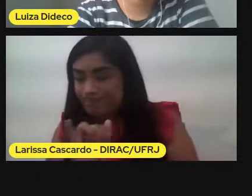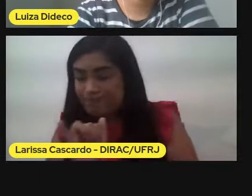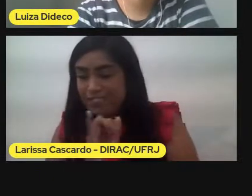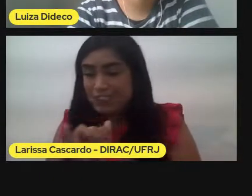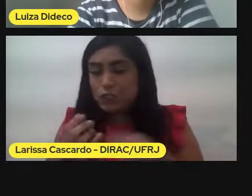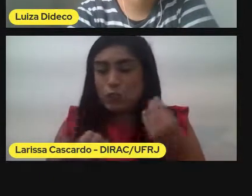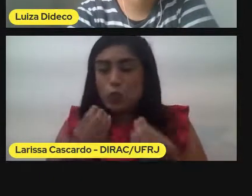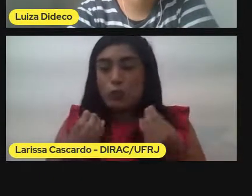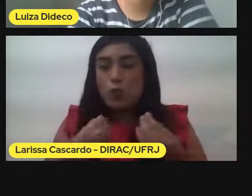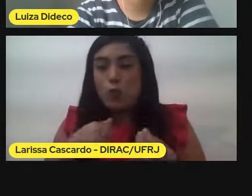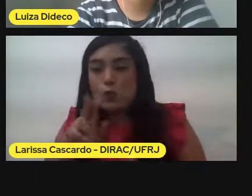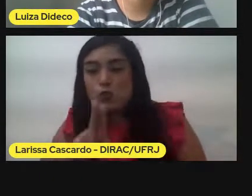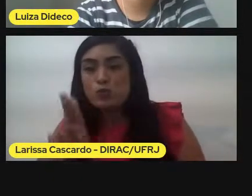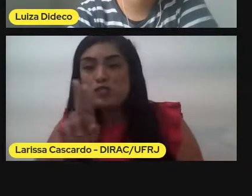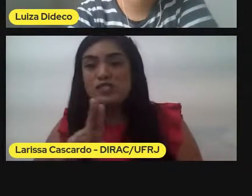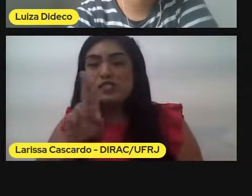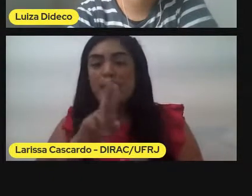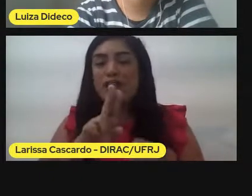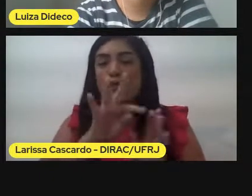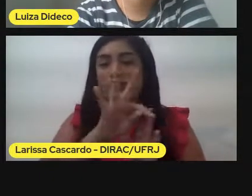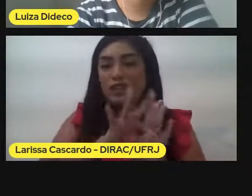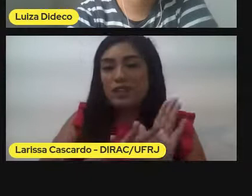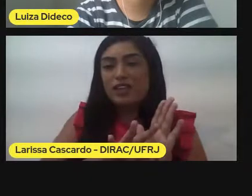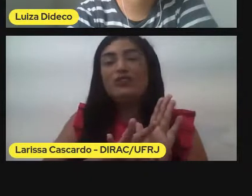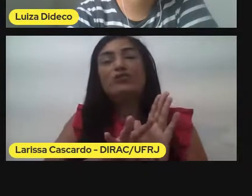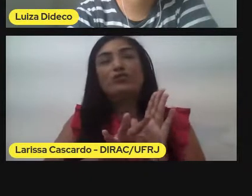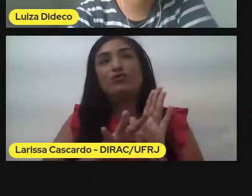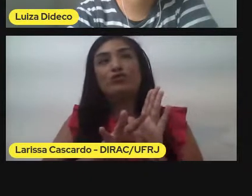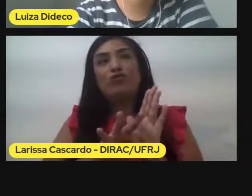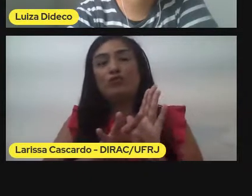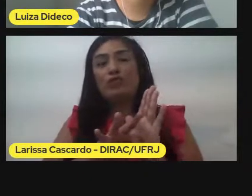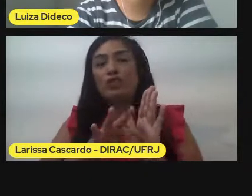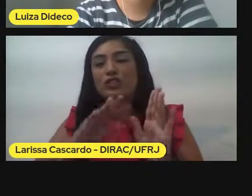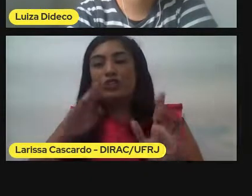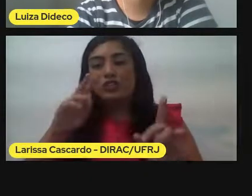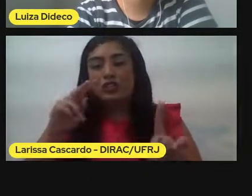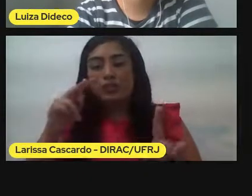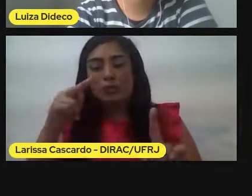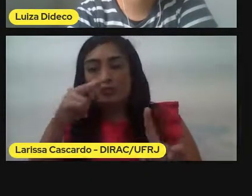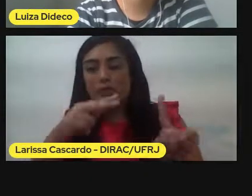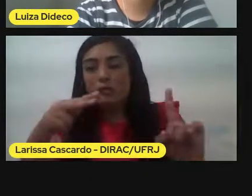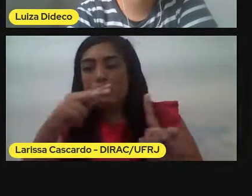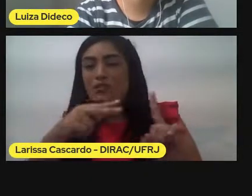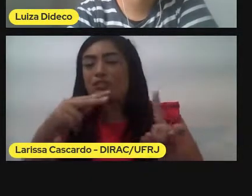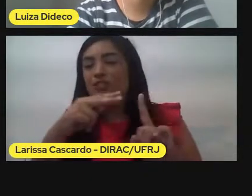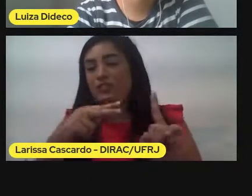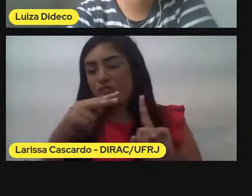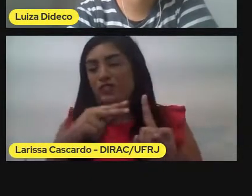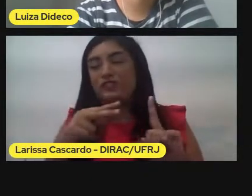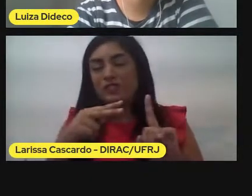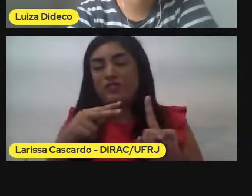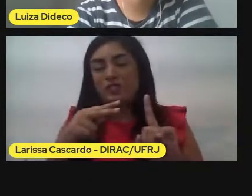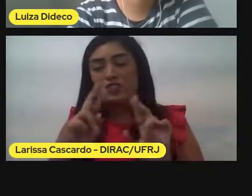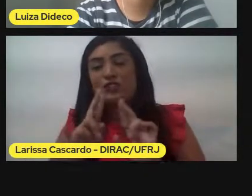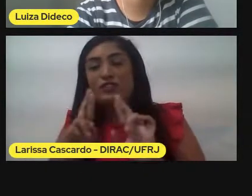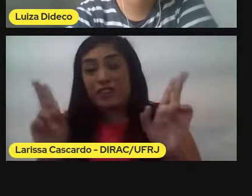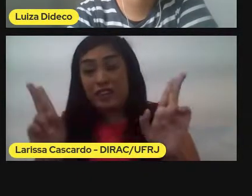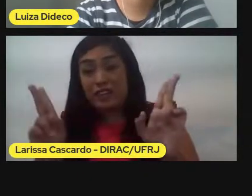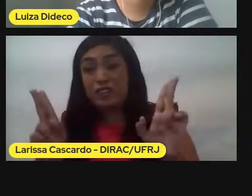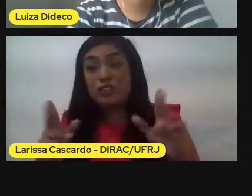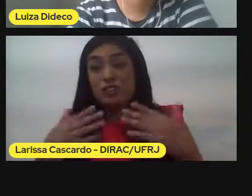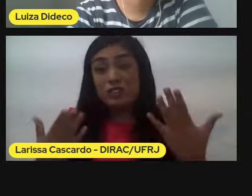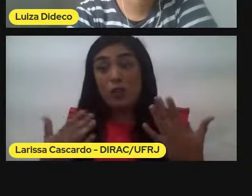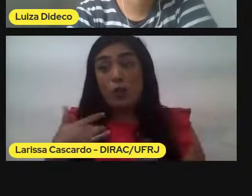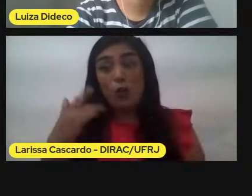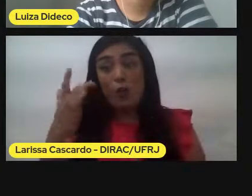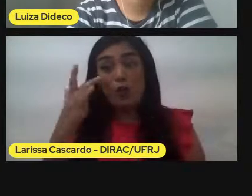mais construídas, teórica e criticamente, né? Então, eu acho muito legal quando uma pessoa pega um livro e